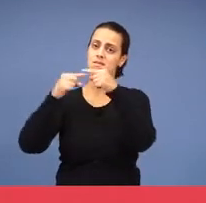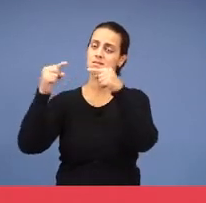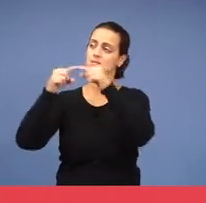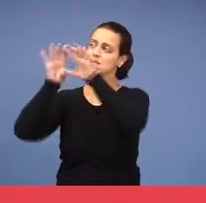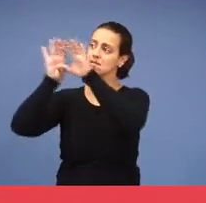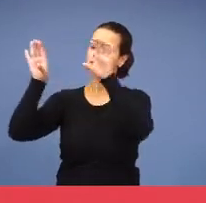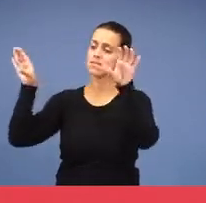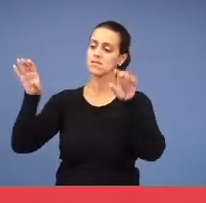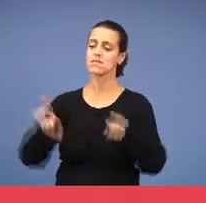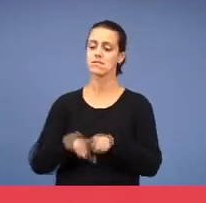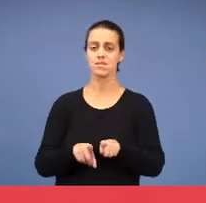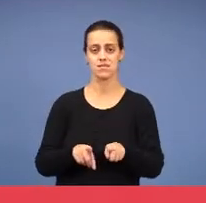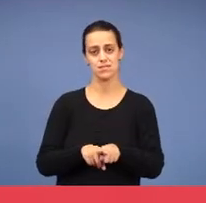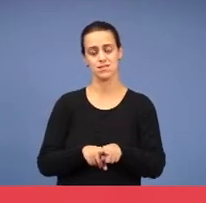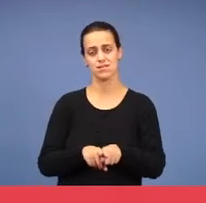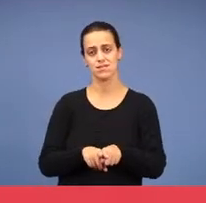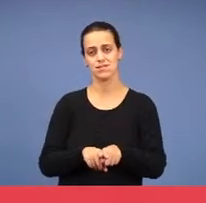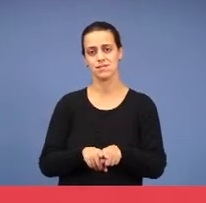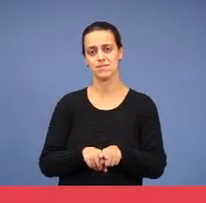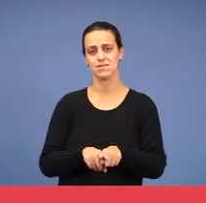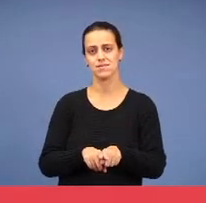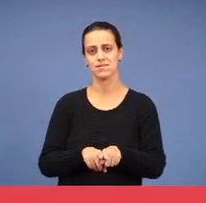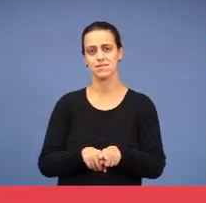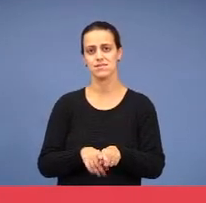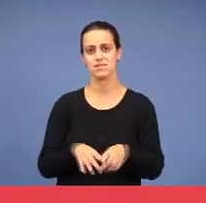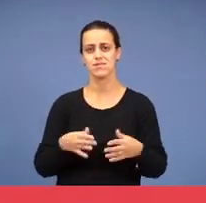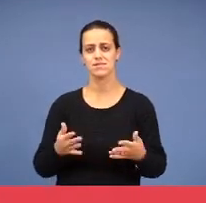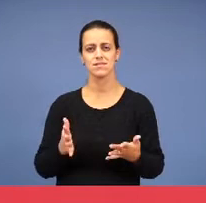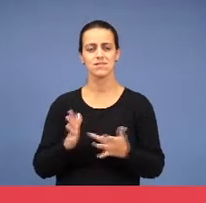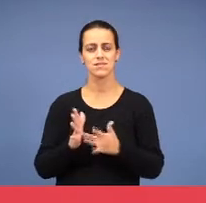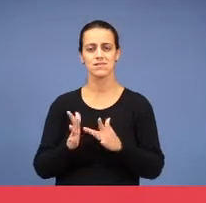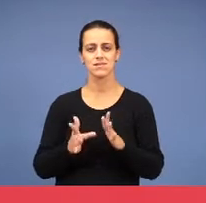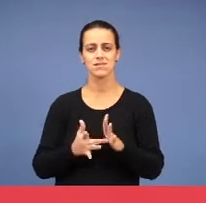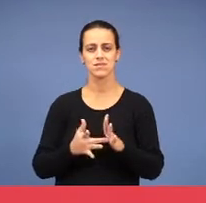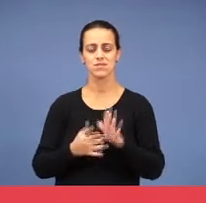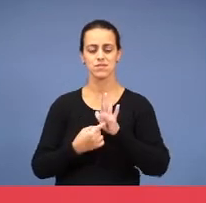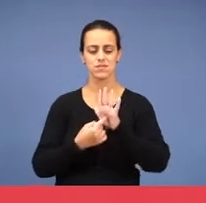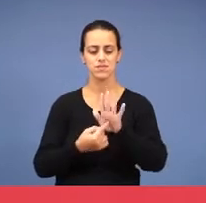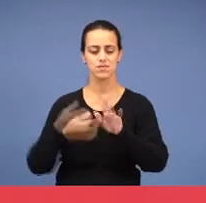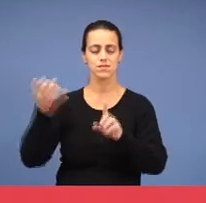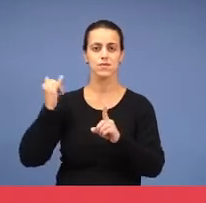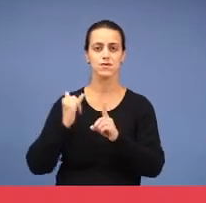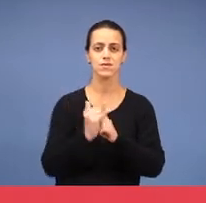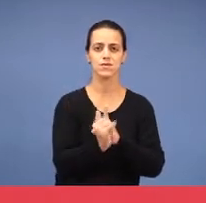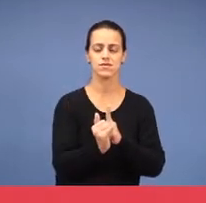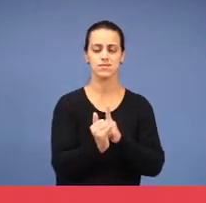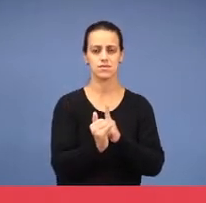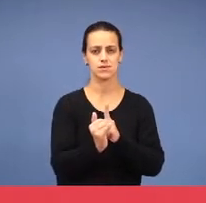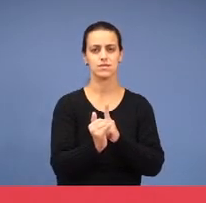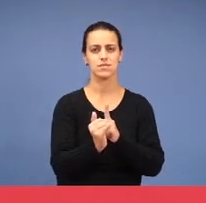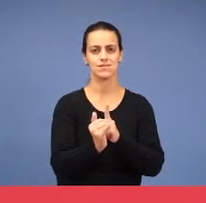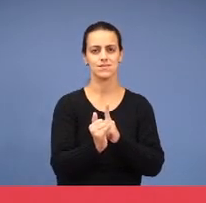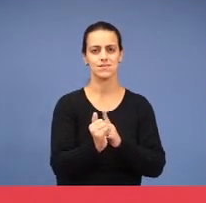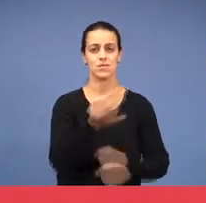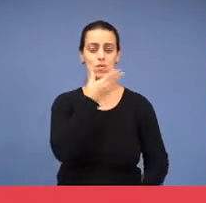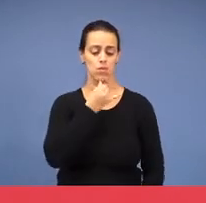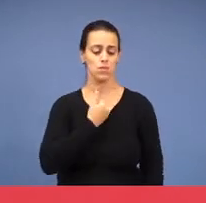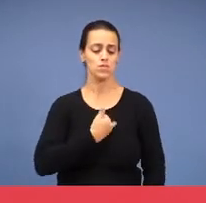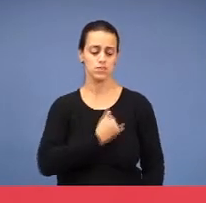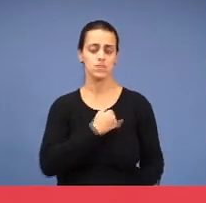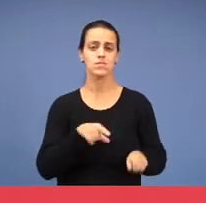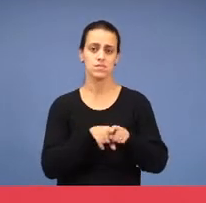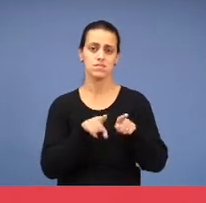que Jesus faz profeticamente aquilo que João faz profeticamente para a